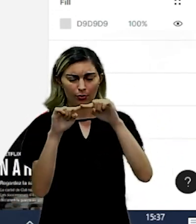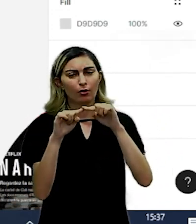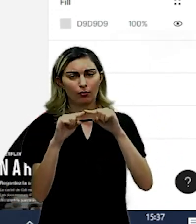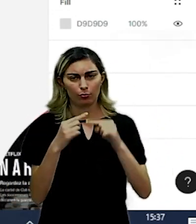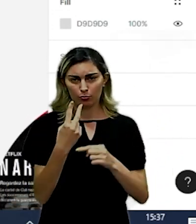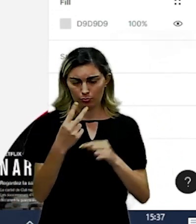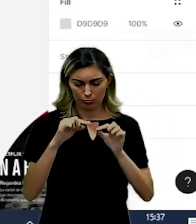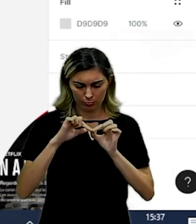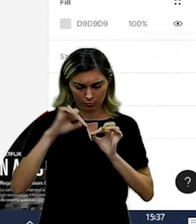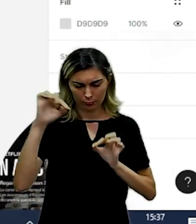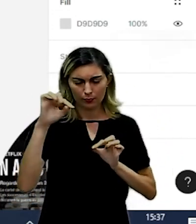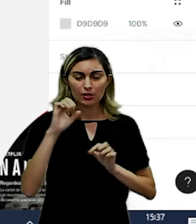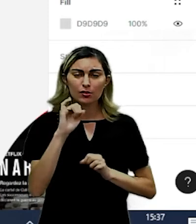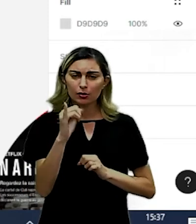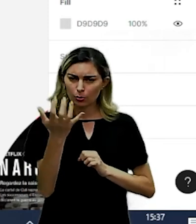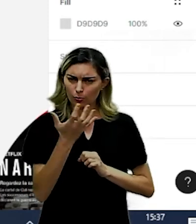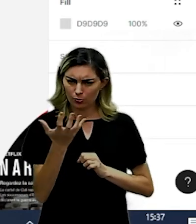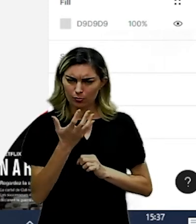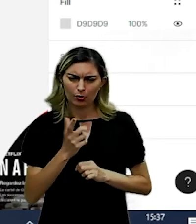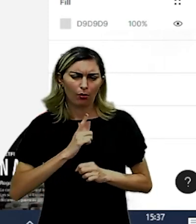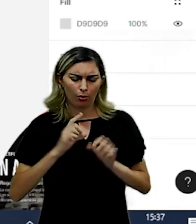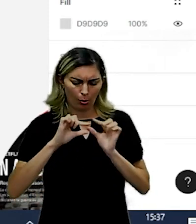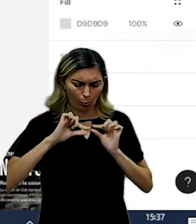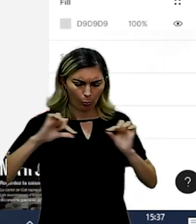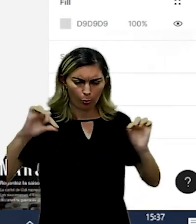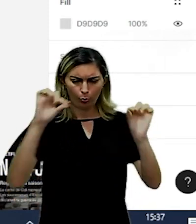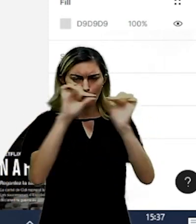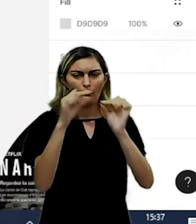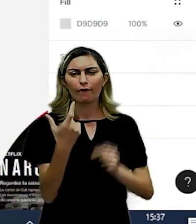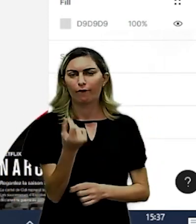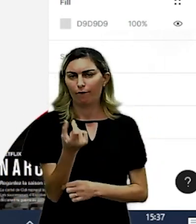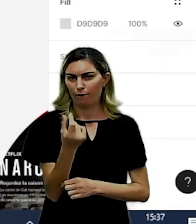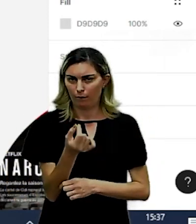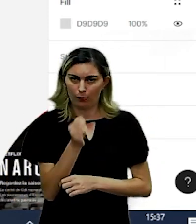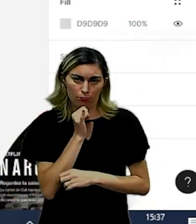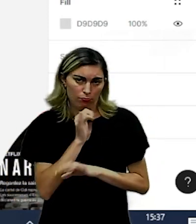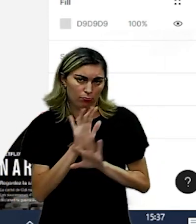retinhas. Mas se eu quiser que ele tenha uma borda de valor 20, por exemplo,